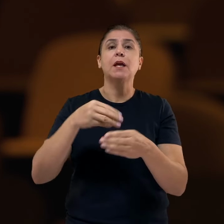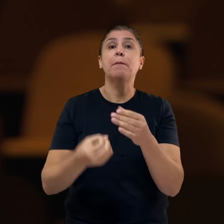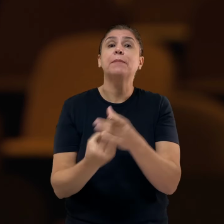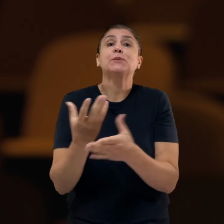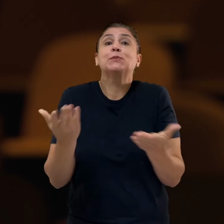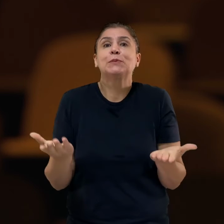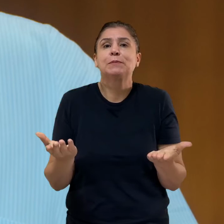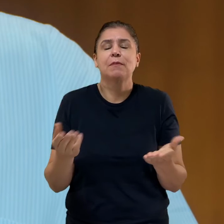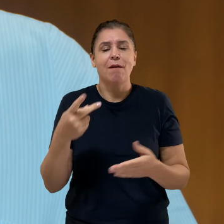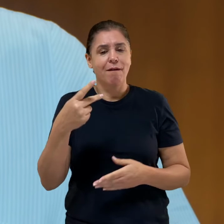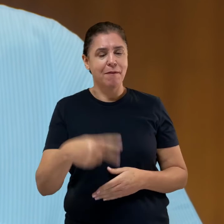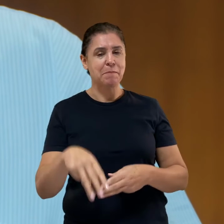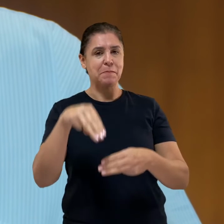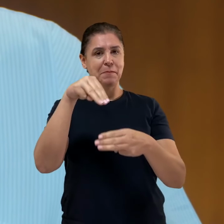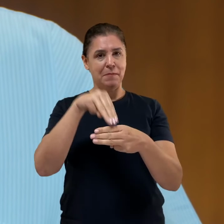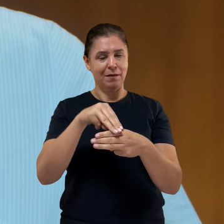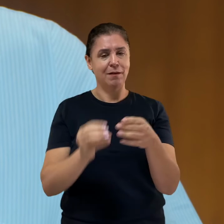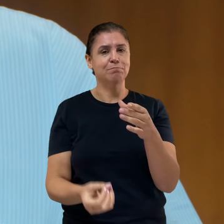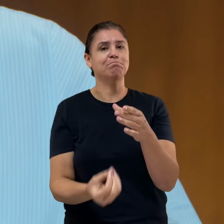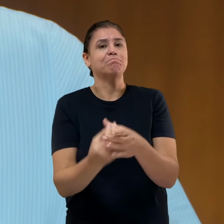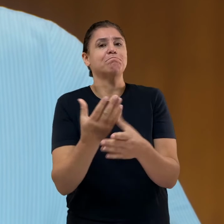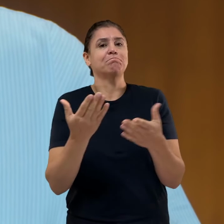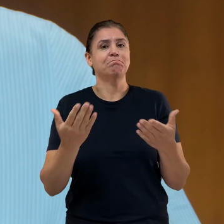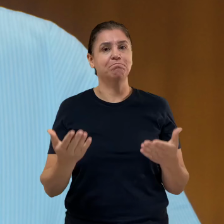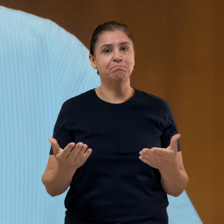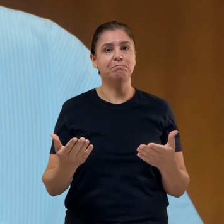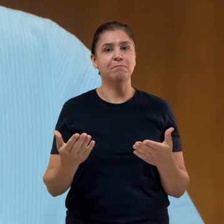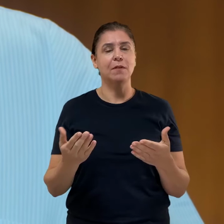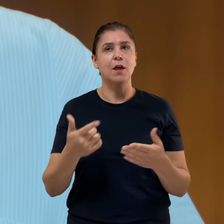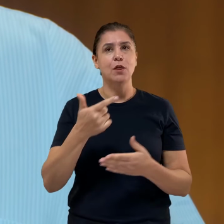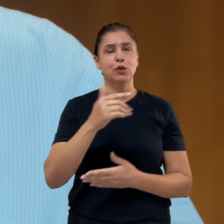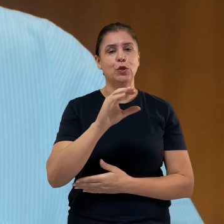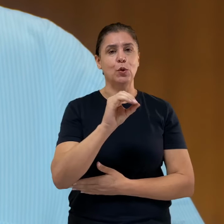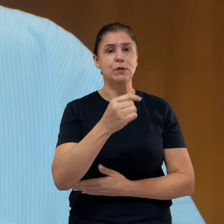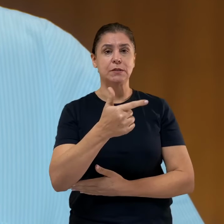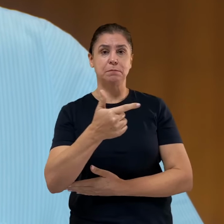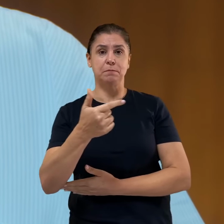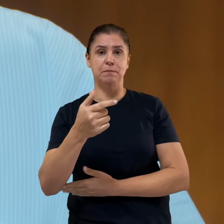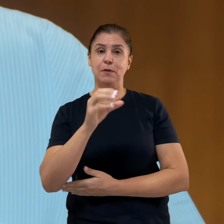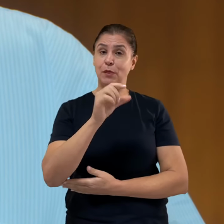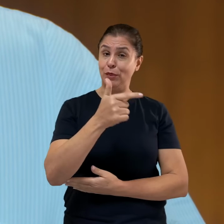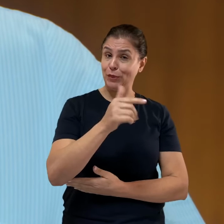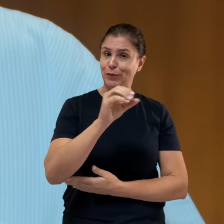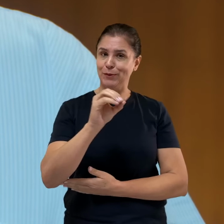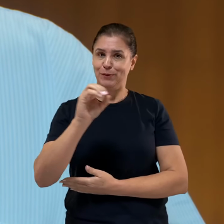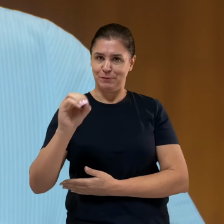momento? Essa é a história. A Diocese de Maringá surgiu em 2000.